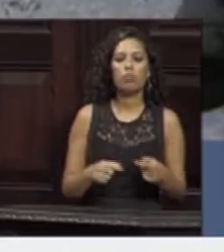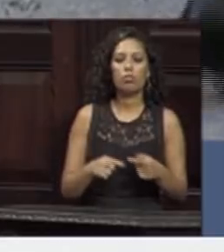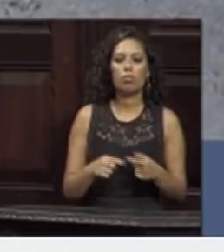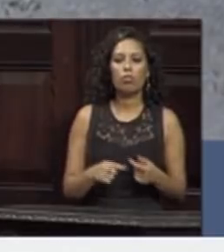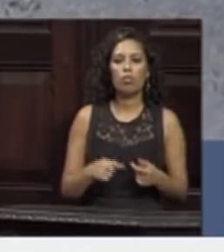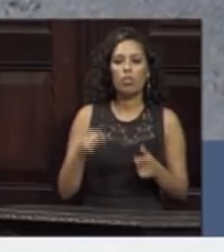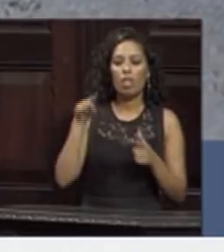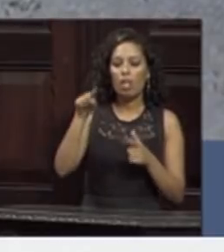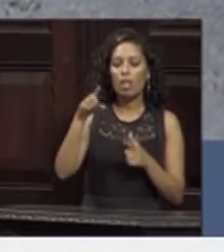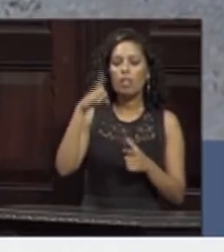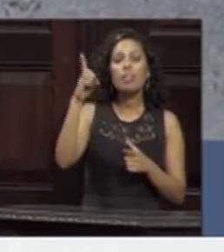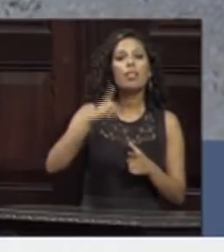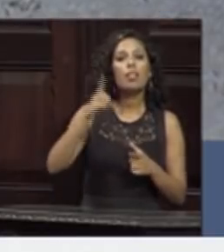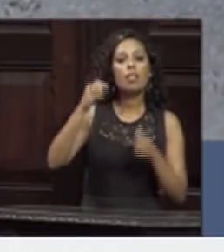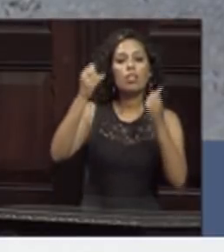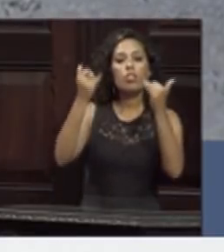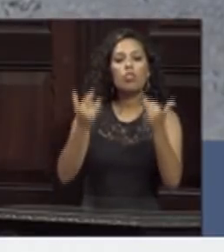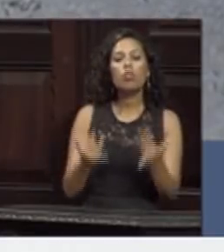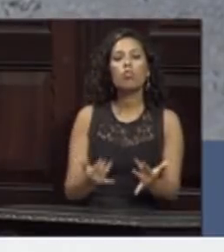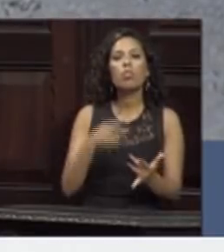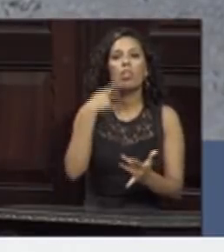qualquer